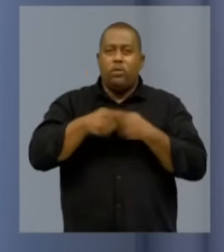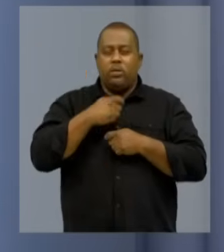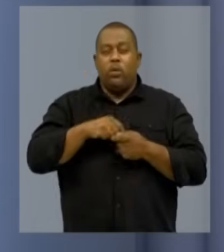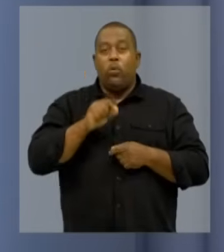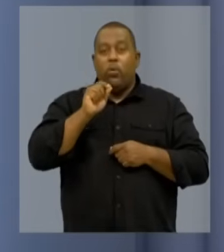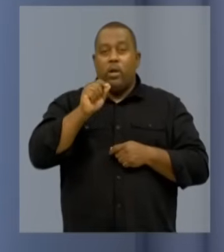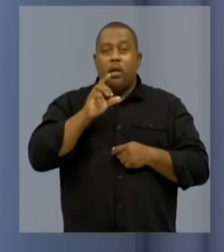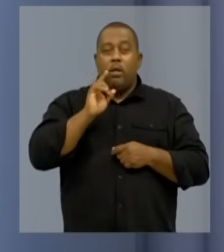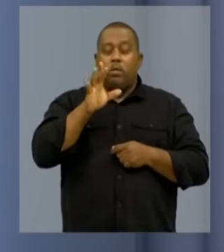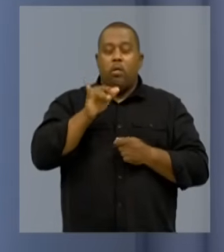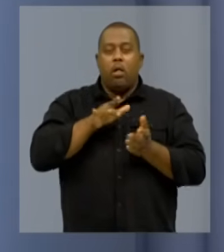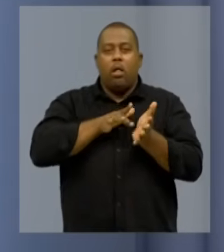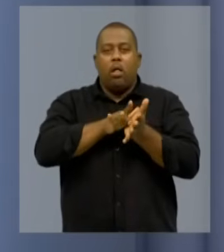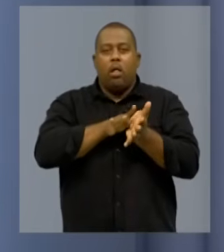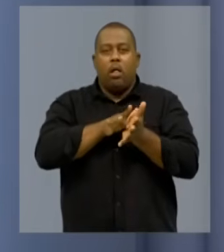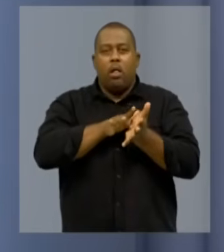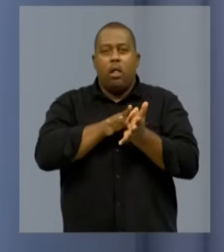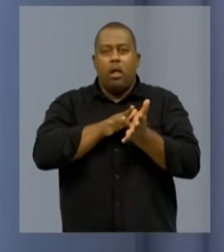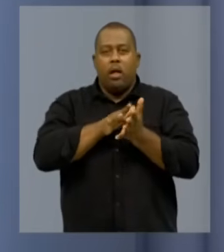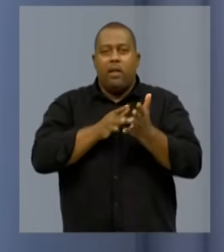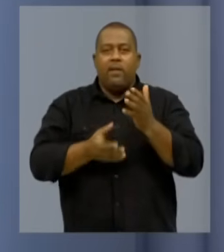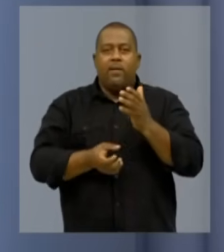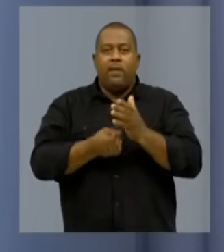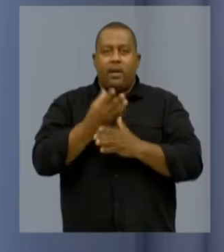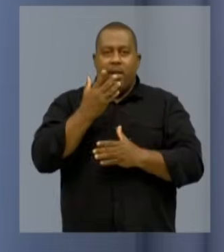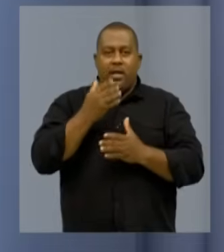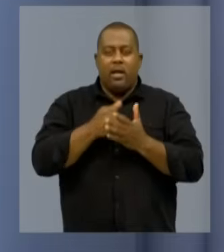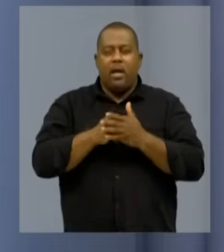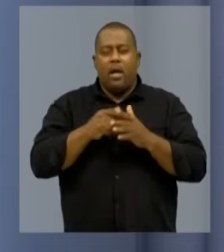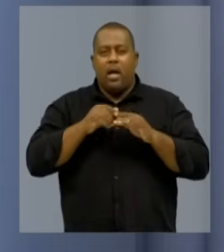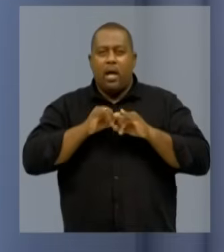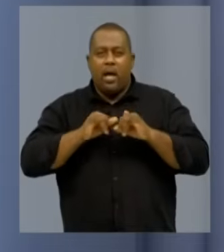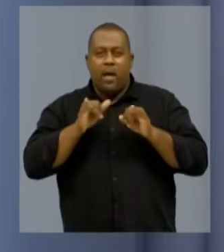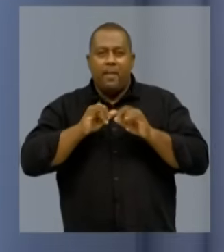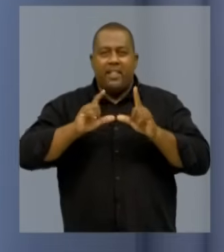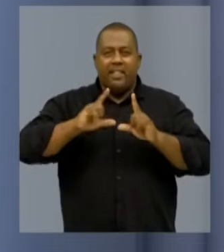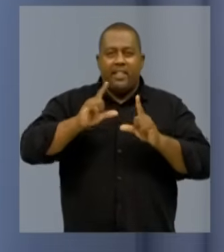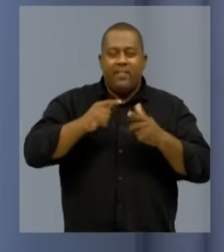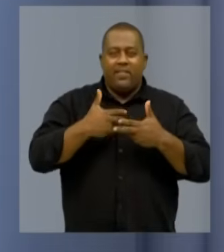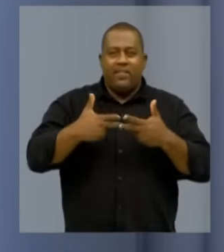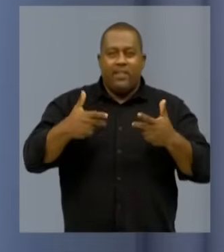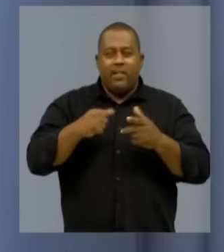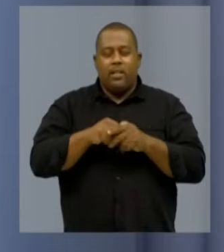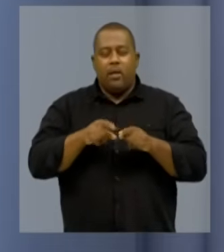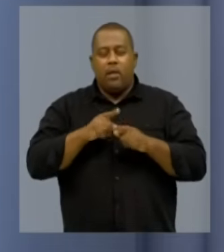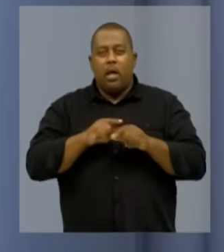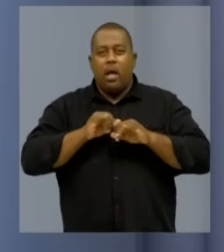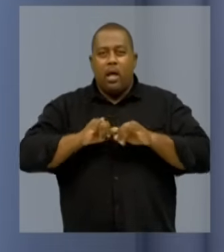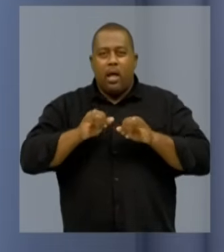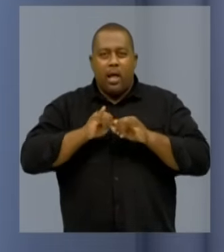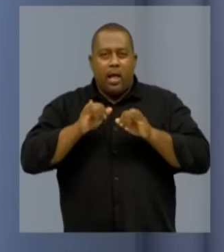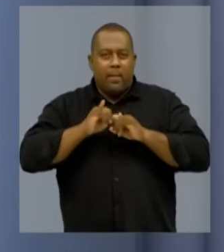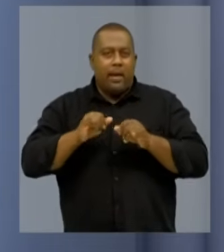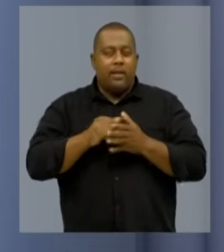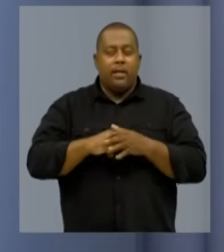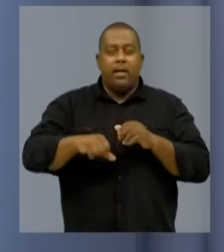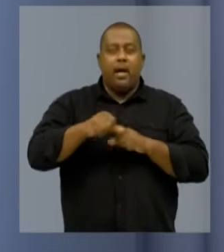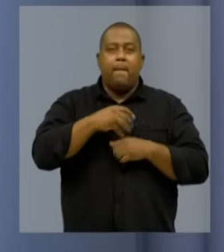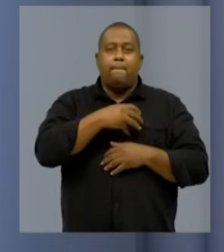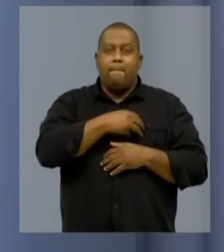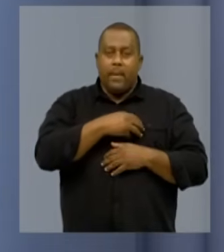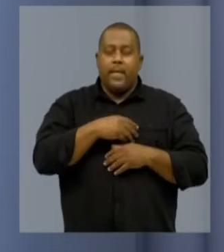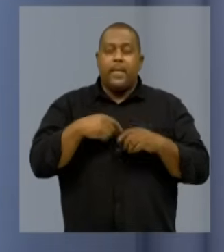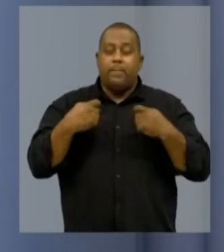que uma maquiagem construída com muita mídia, construída com muito marketing. E a Bahia precisa